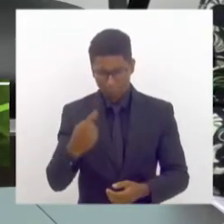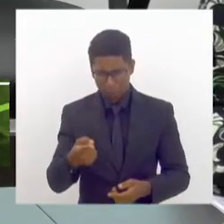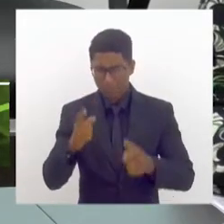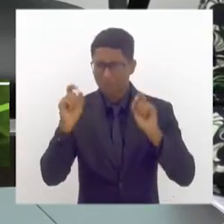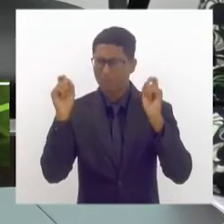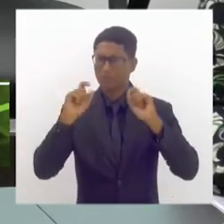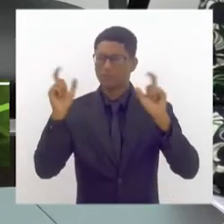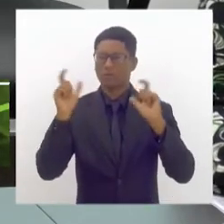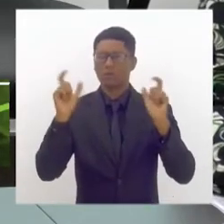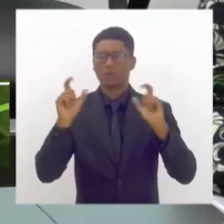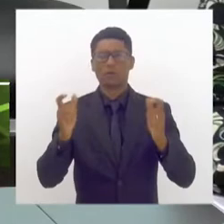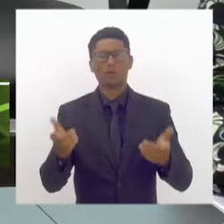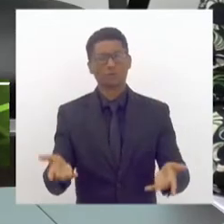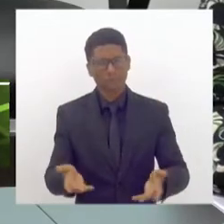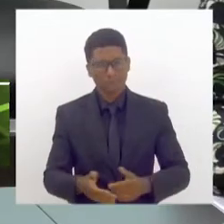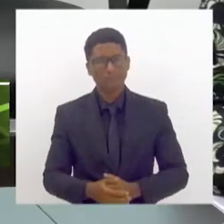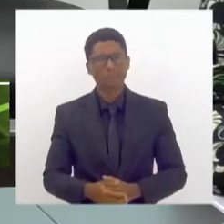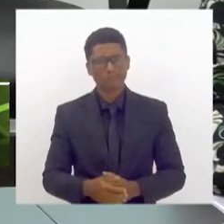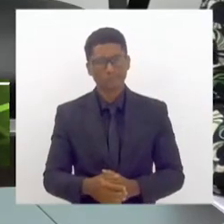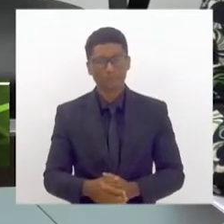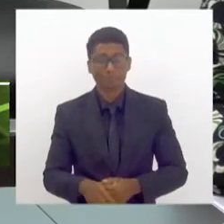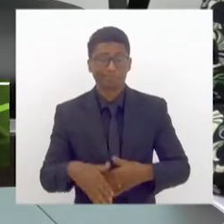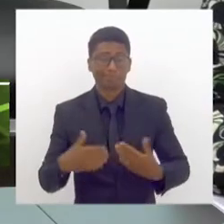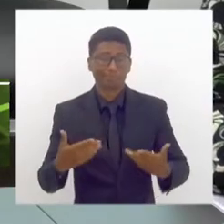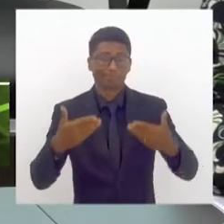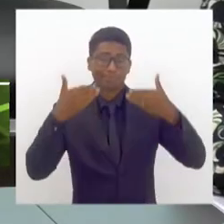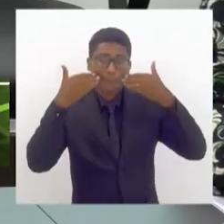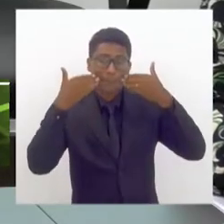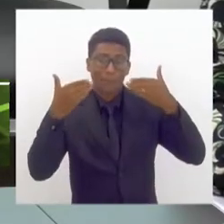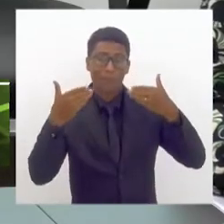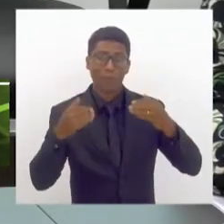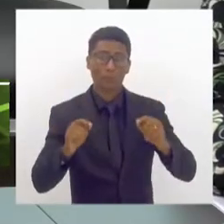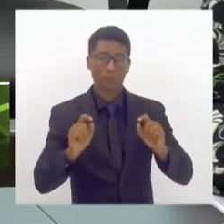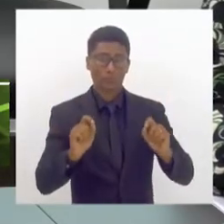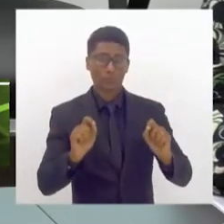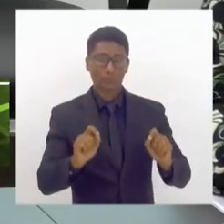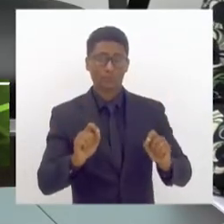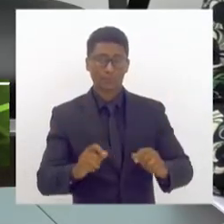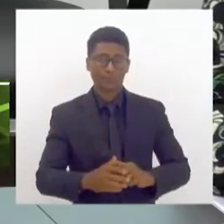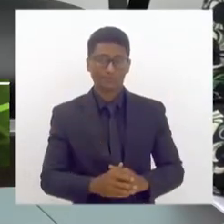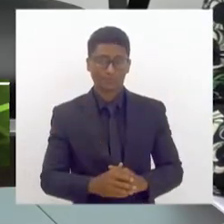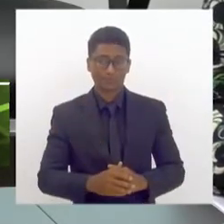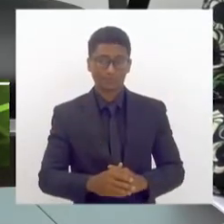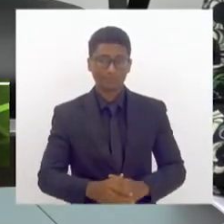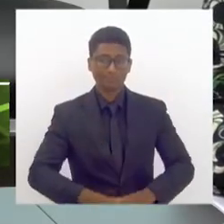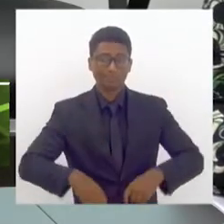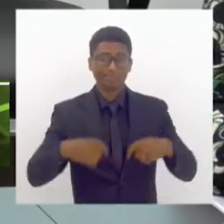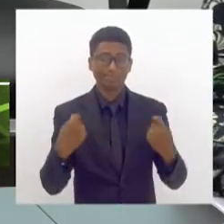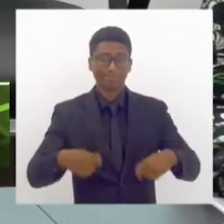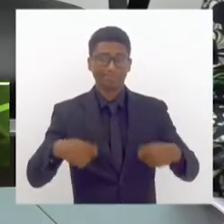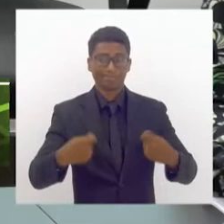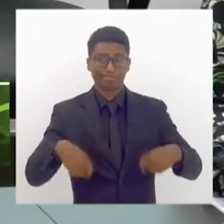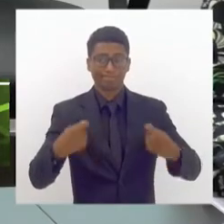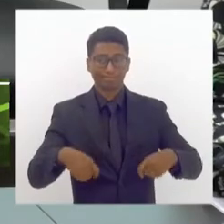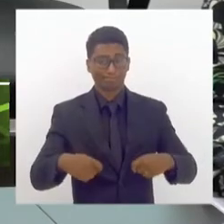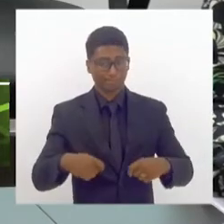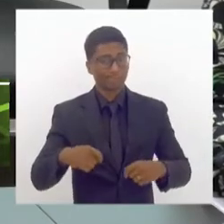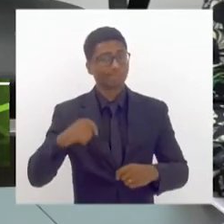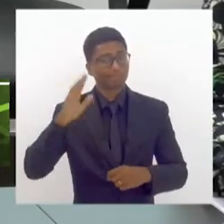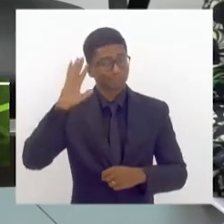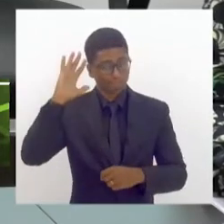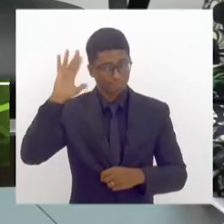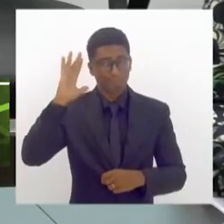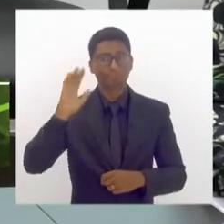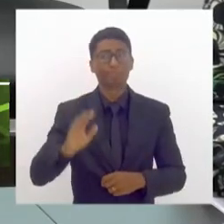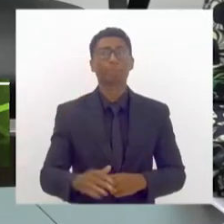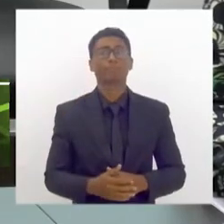atenção nossa e demonstra que talvez tenha que se pensar num canal